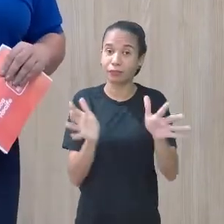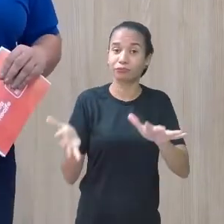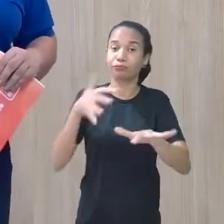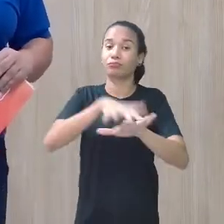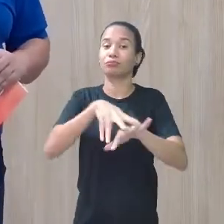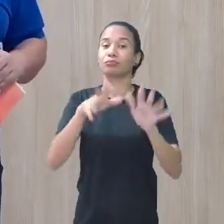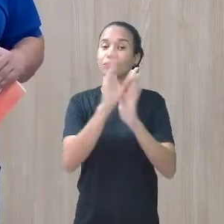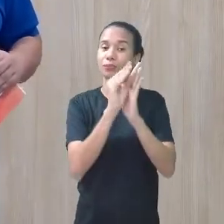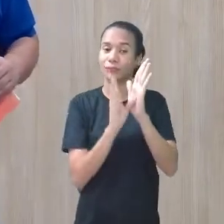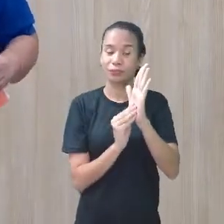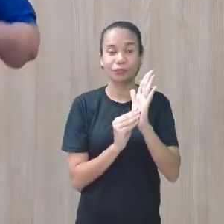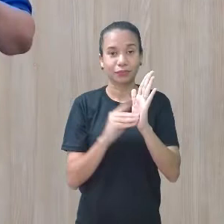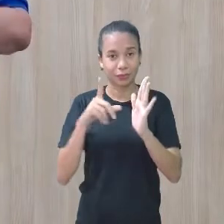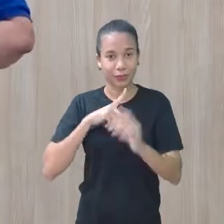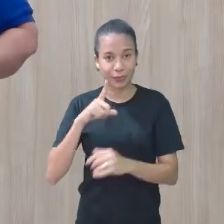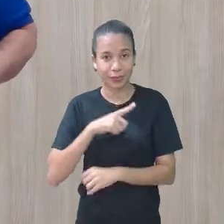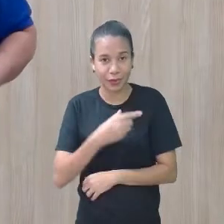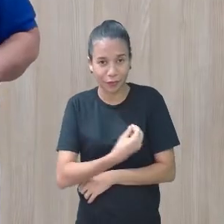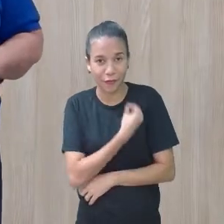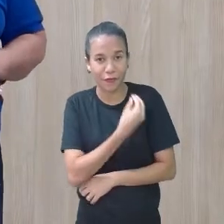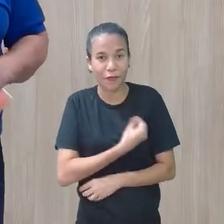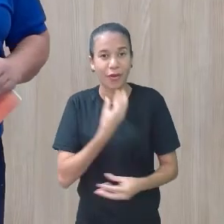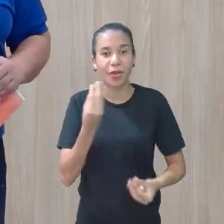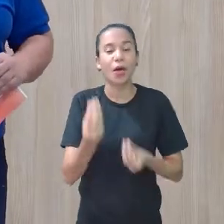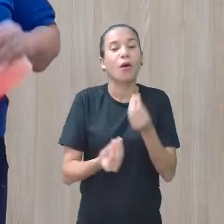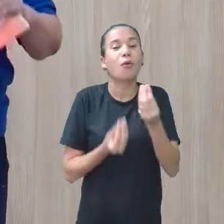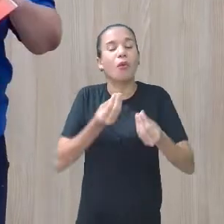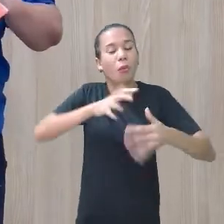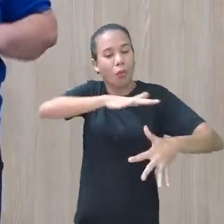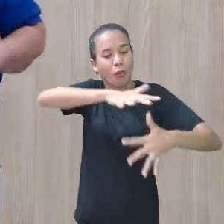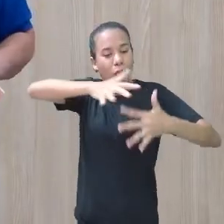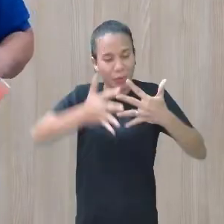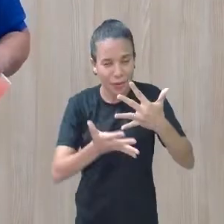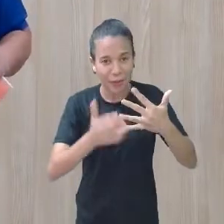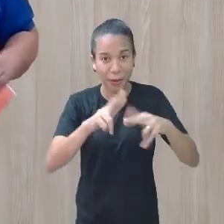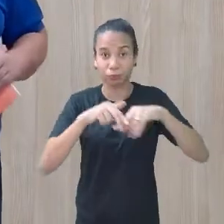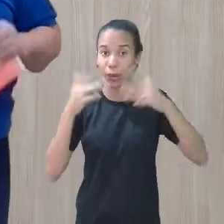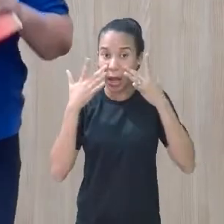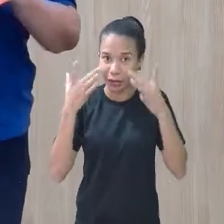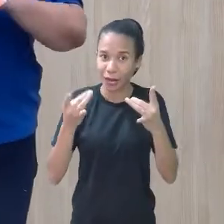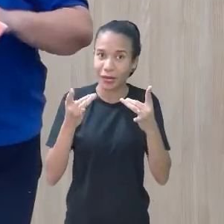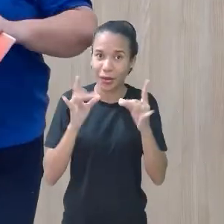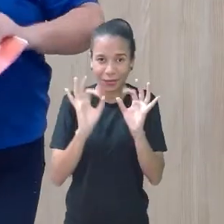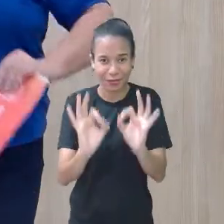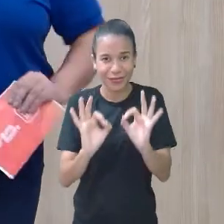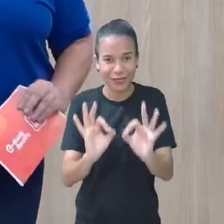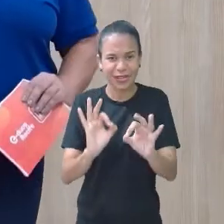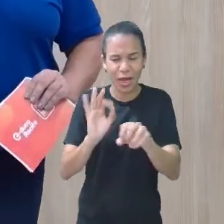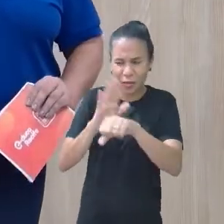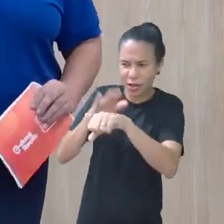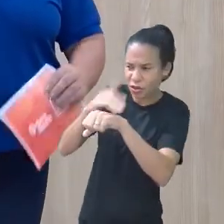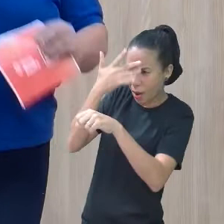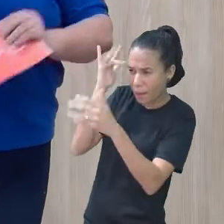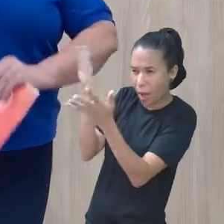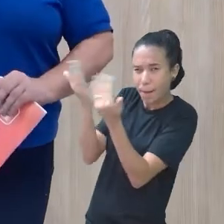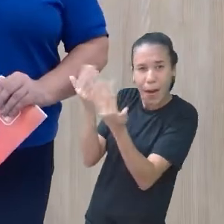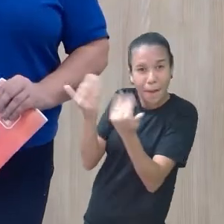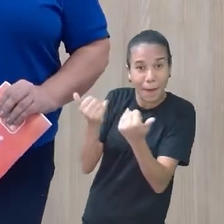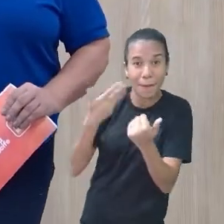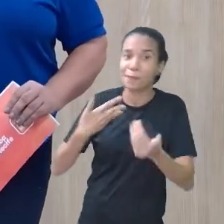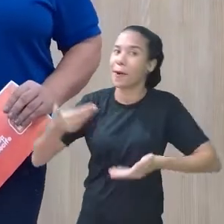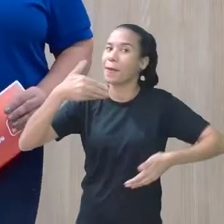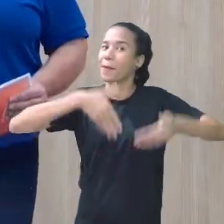que nós vamos apresentar aqui, através aí dos sinais. Então, fica ligadinho e chama alguém aí também